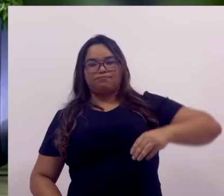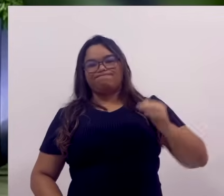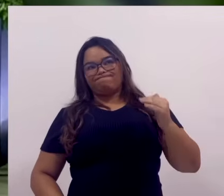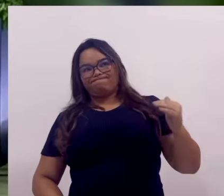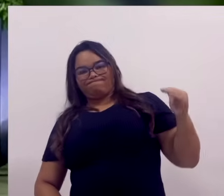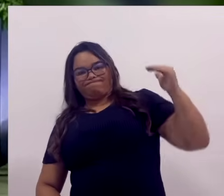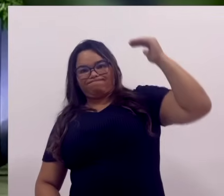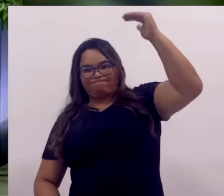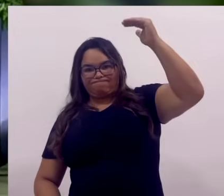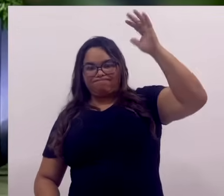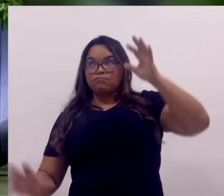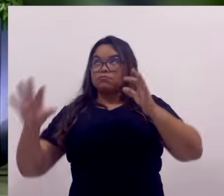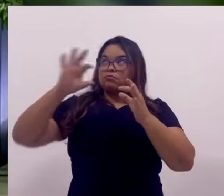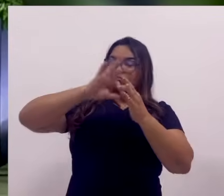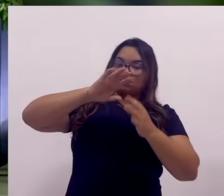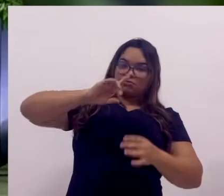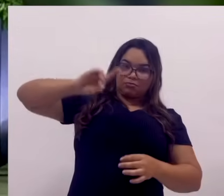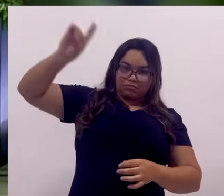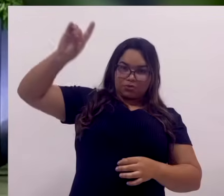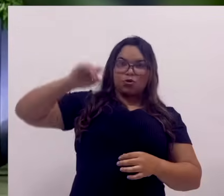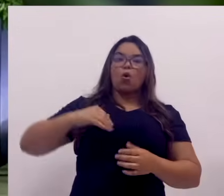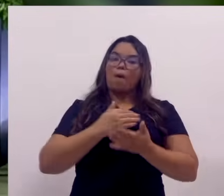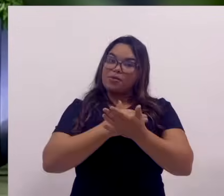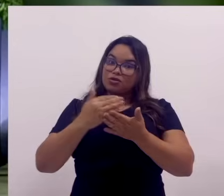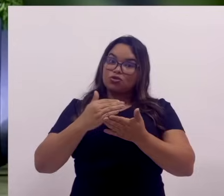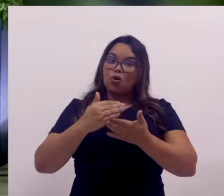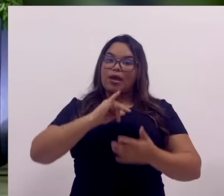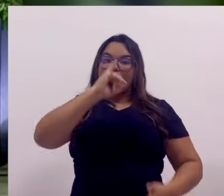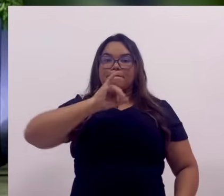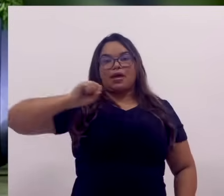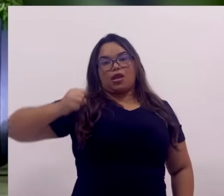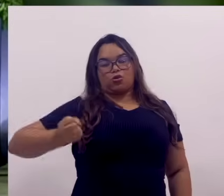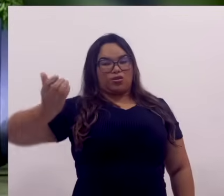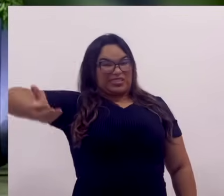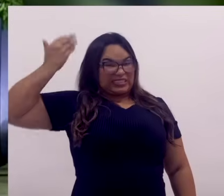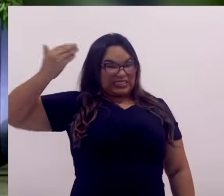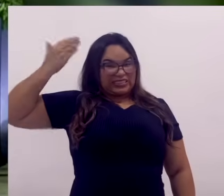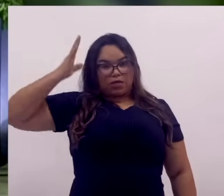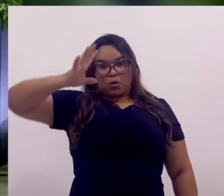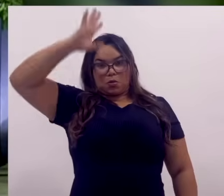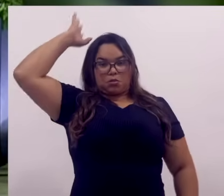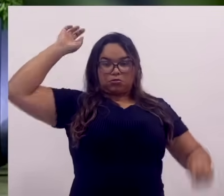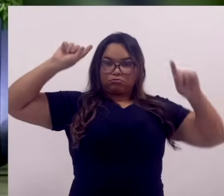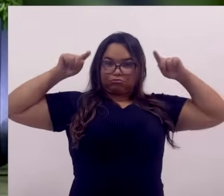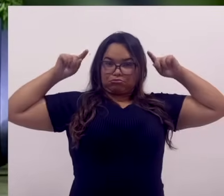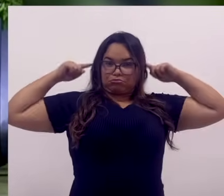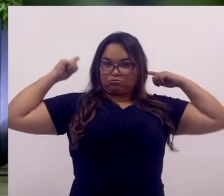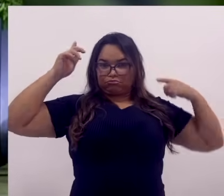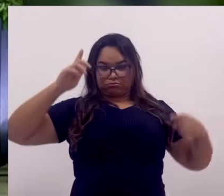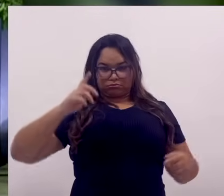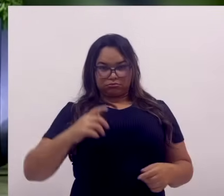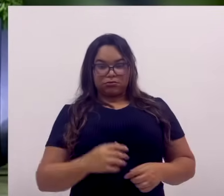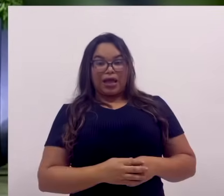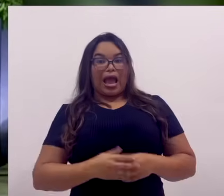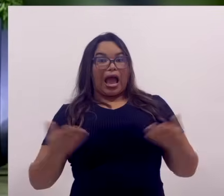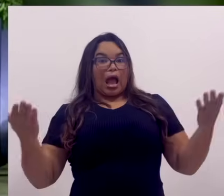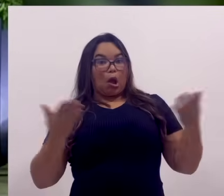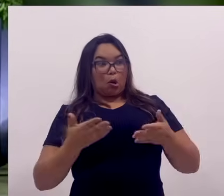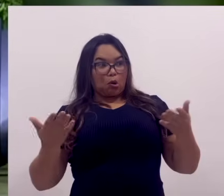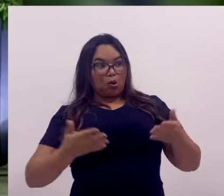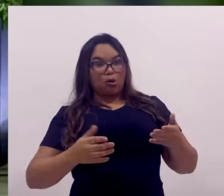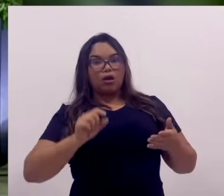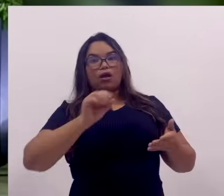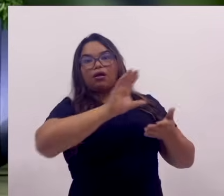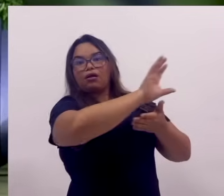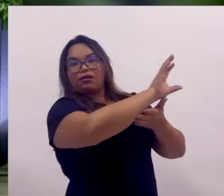aos imperadores romanos e finalmente aos pontífices de Roma, que, por acaso, também têm 2 chaves.